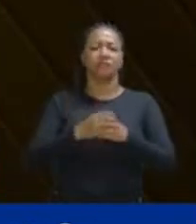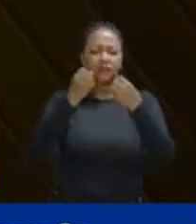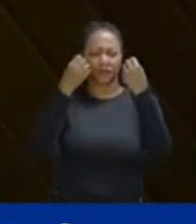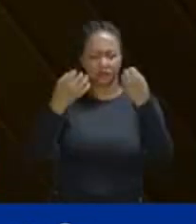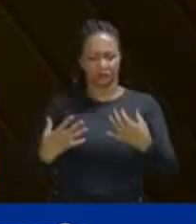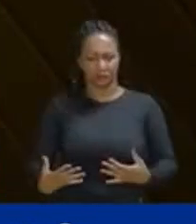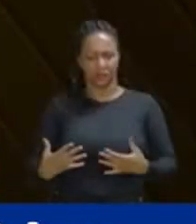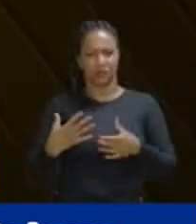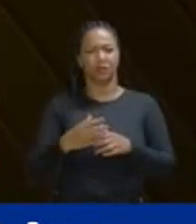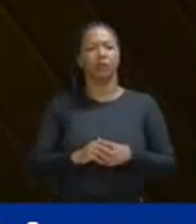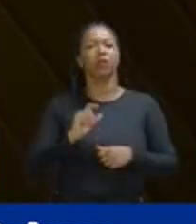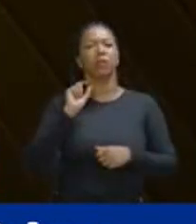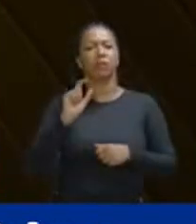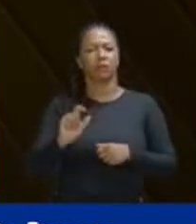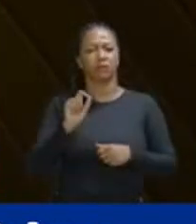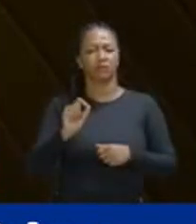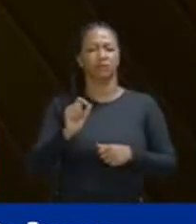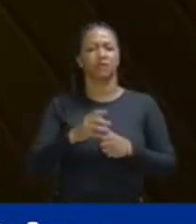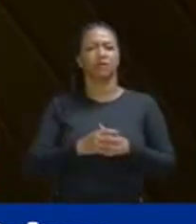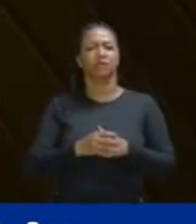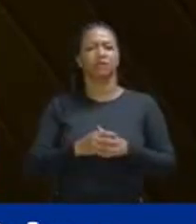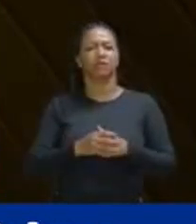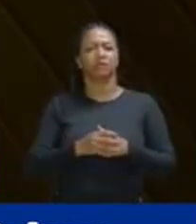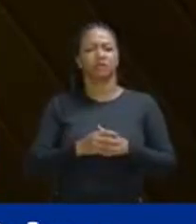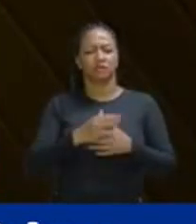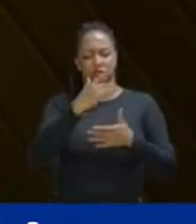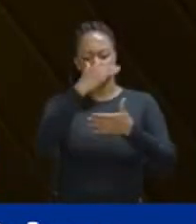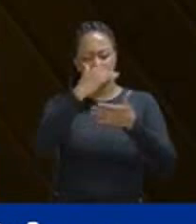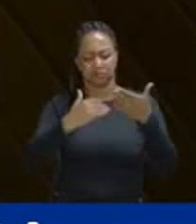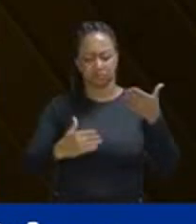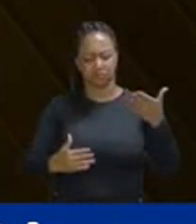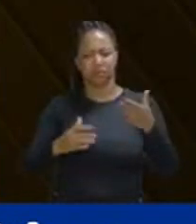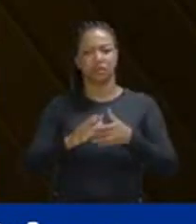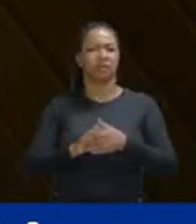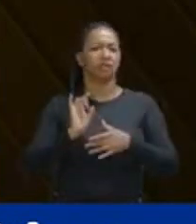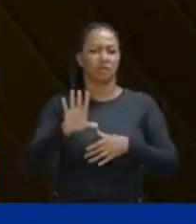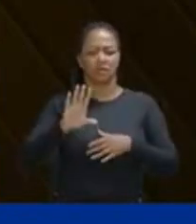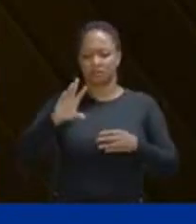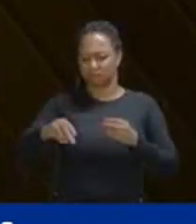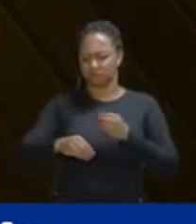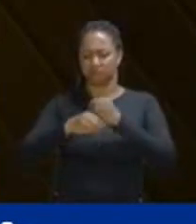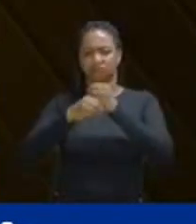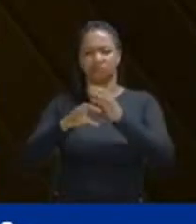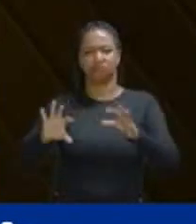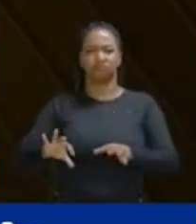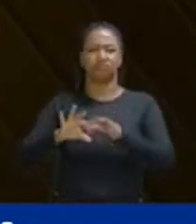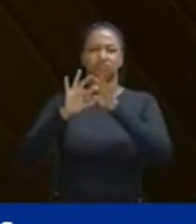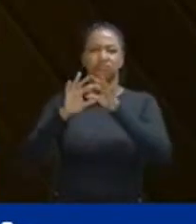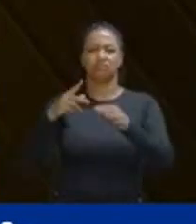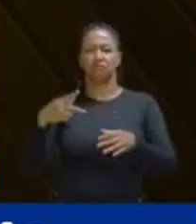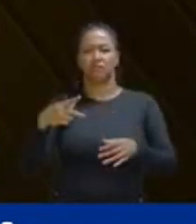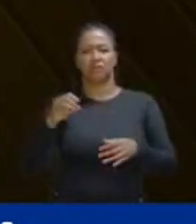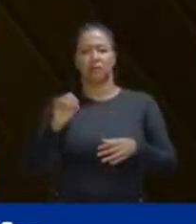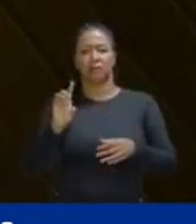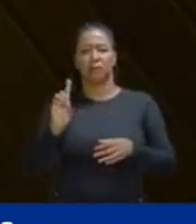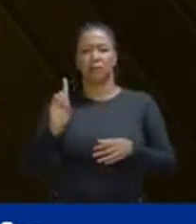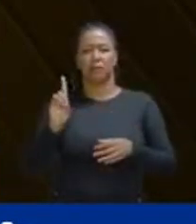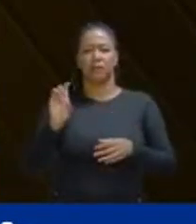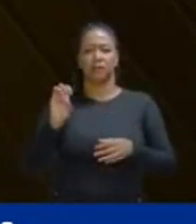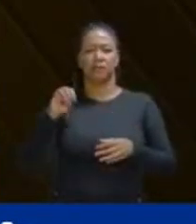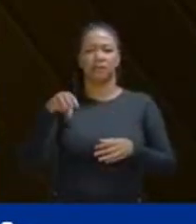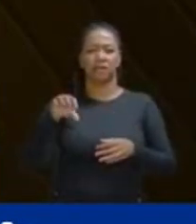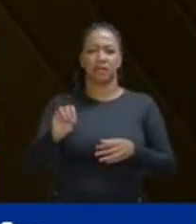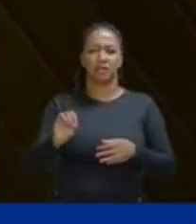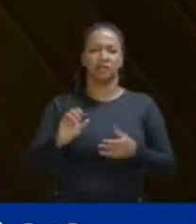afirmou categoricamente que formalizou uma única filiação partidária perante o Podemos, Unidade para Cuba, e que deseja que